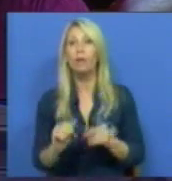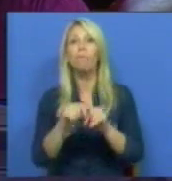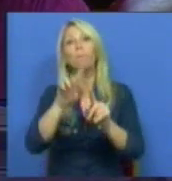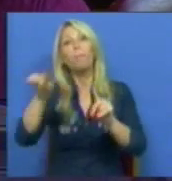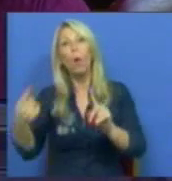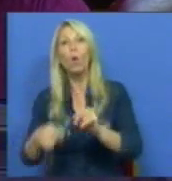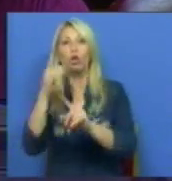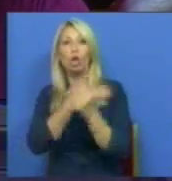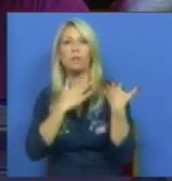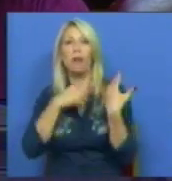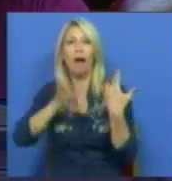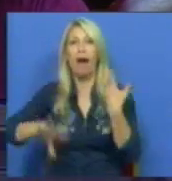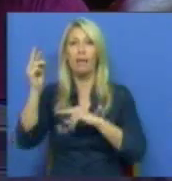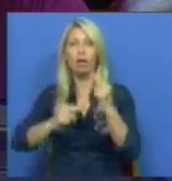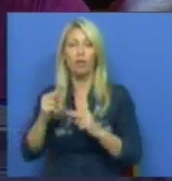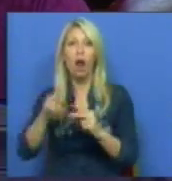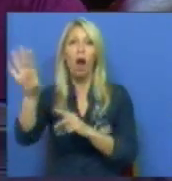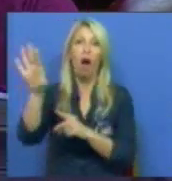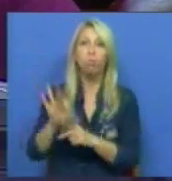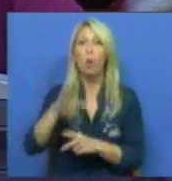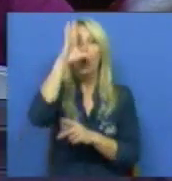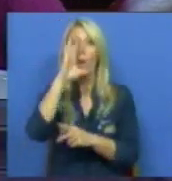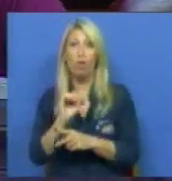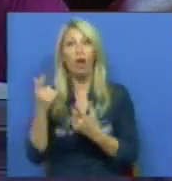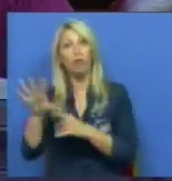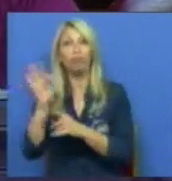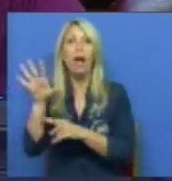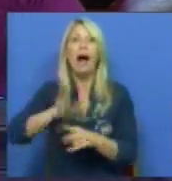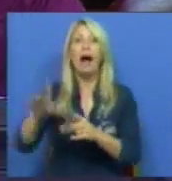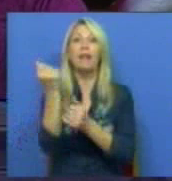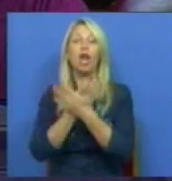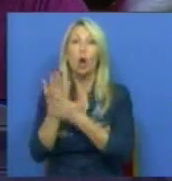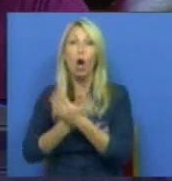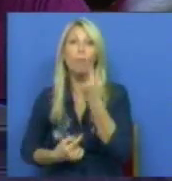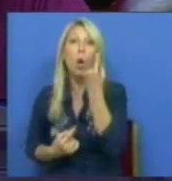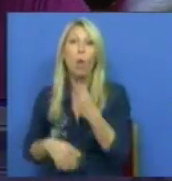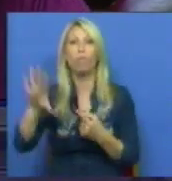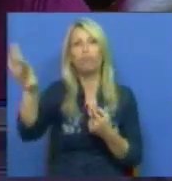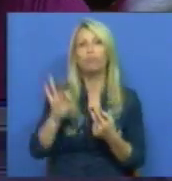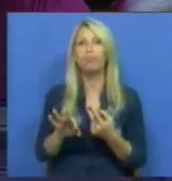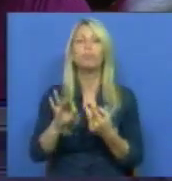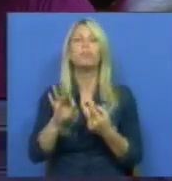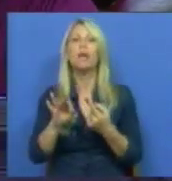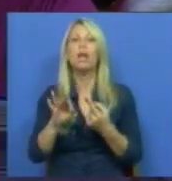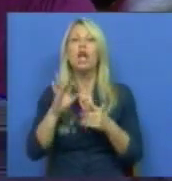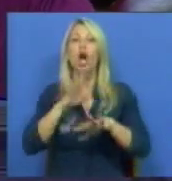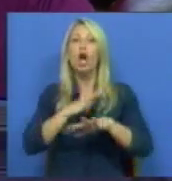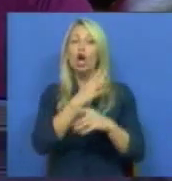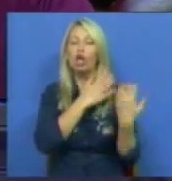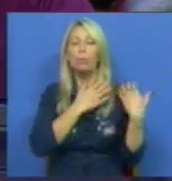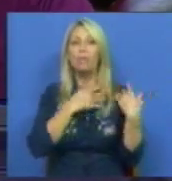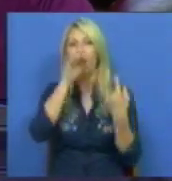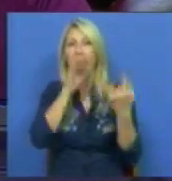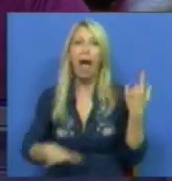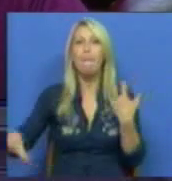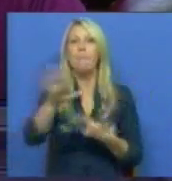das Finanças, um designado pelo membro do Governo responsável pela área da Economia, um designado pelo membro responsável pelo Ambiente e por aí fora. Portanto,